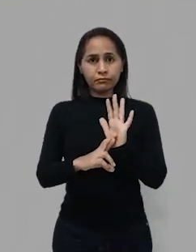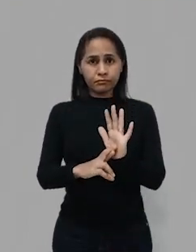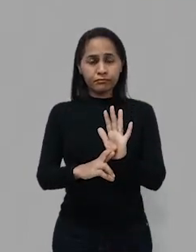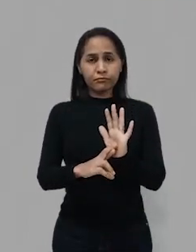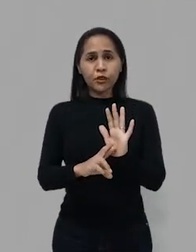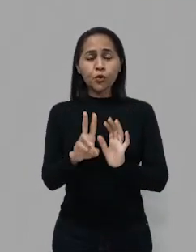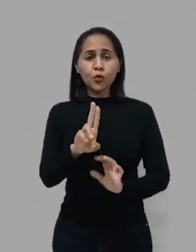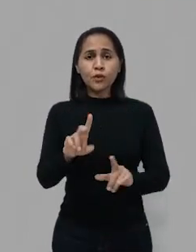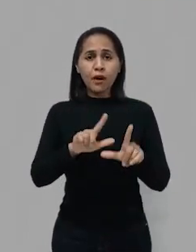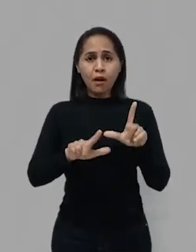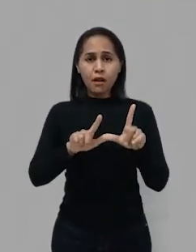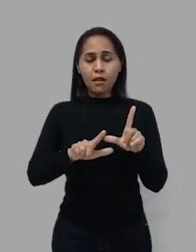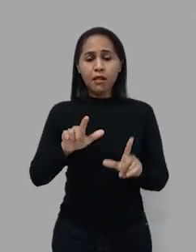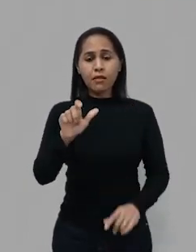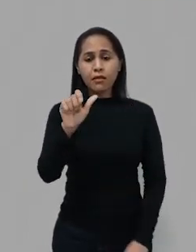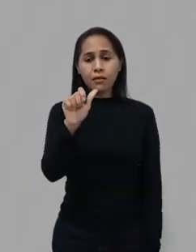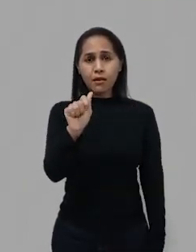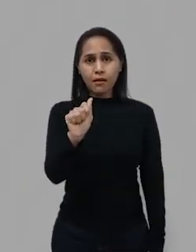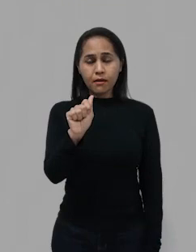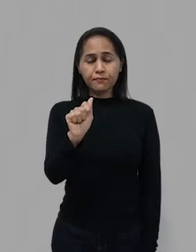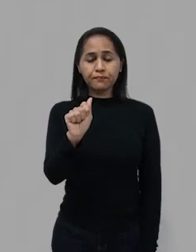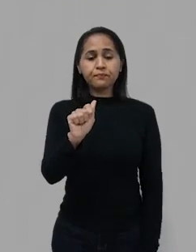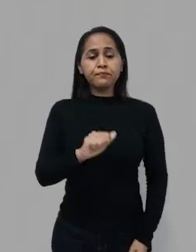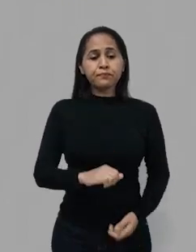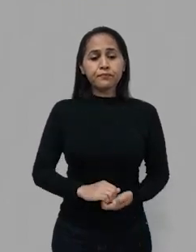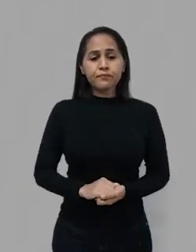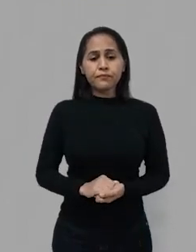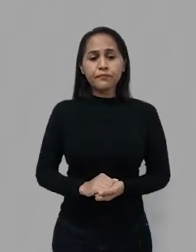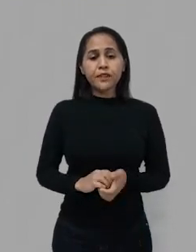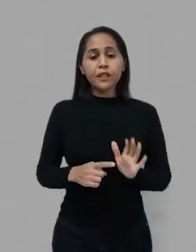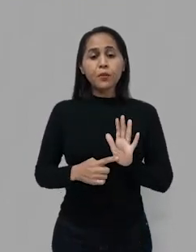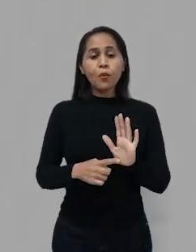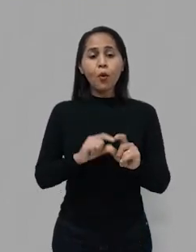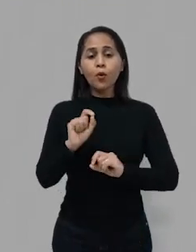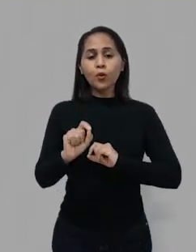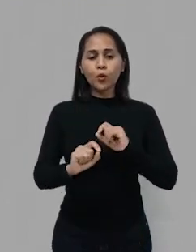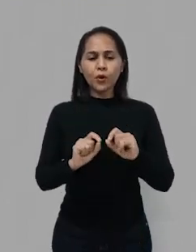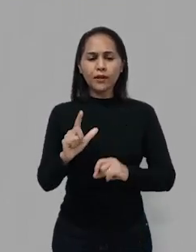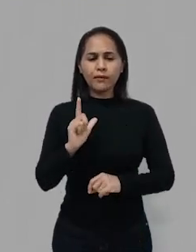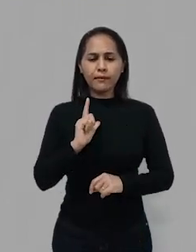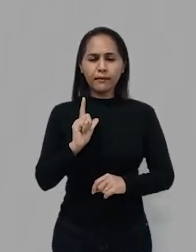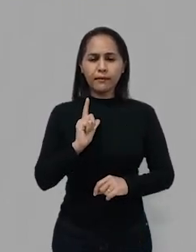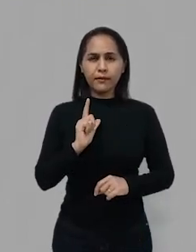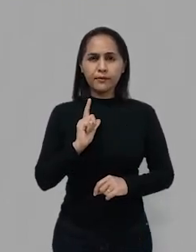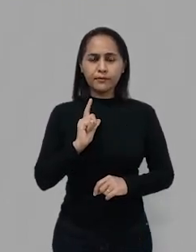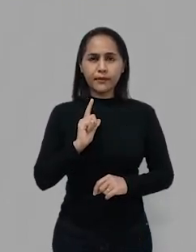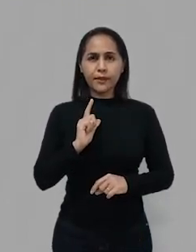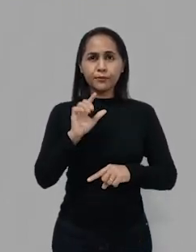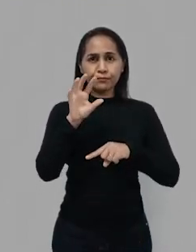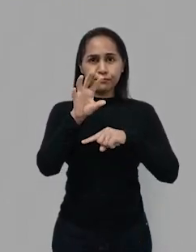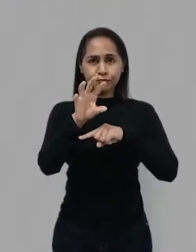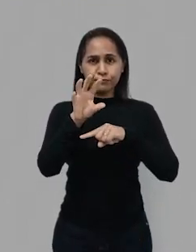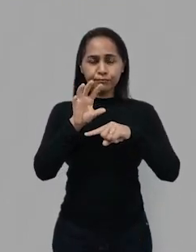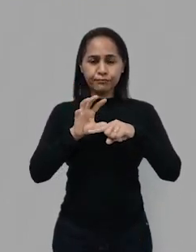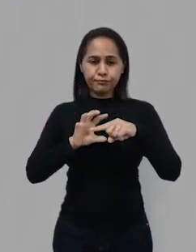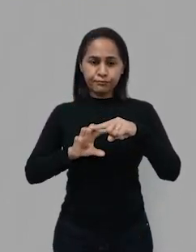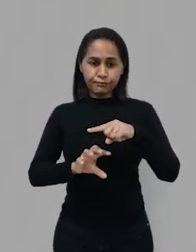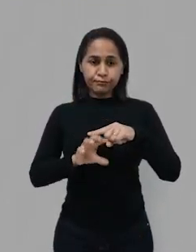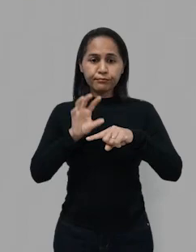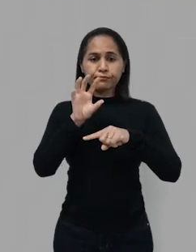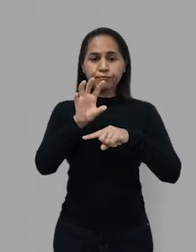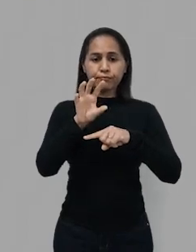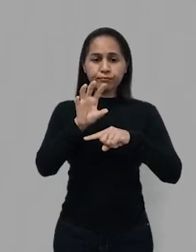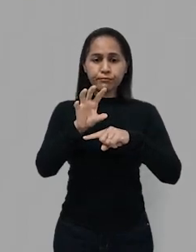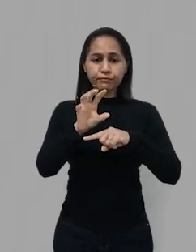alfa. Então, alfa, o grau de ionização, é o quê? É o quociente, a divisão entre o número de